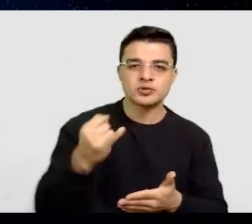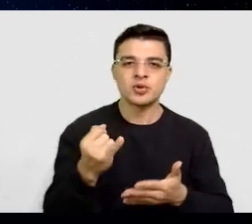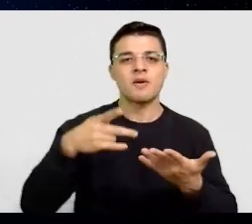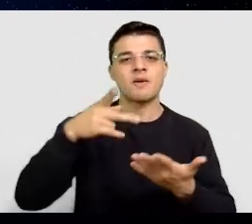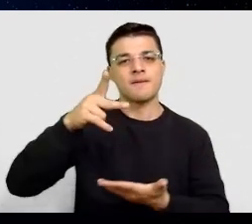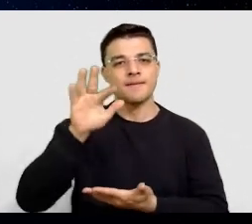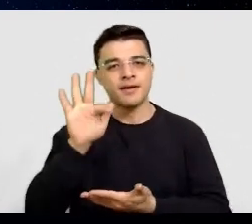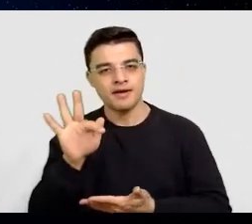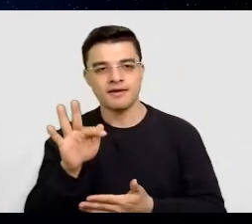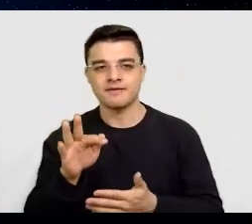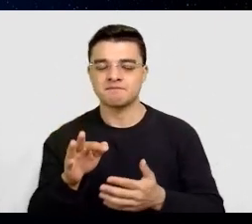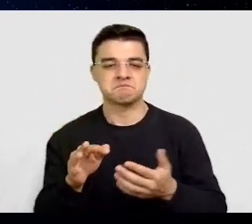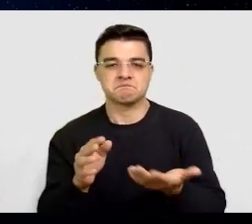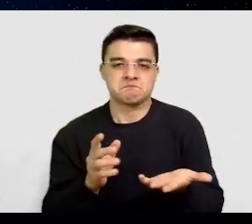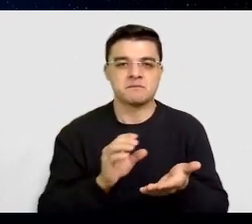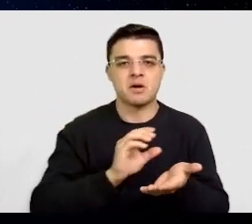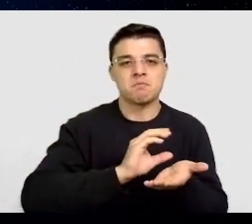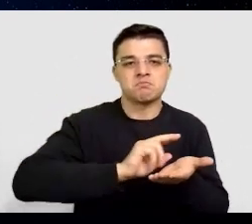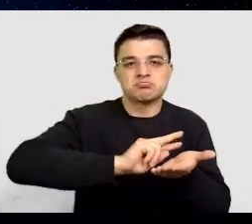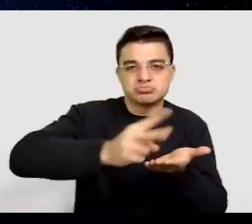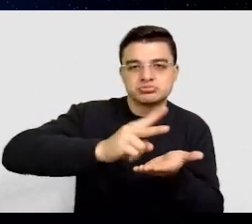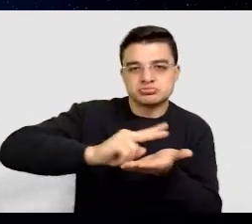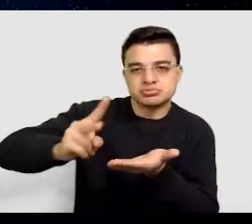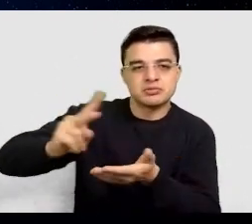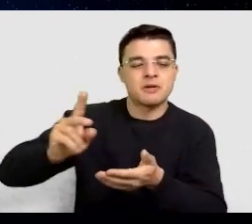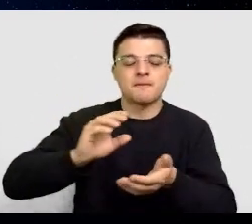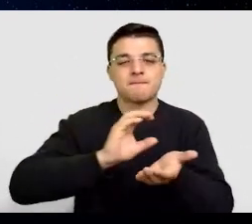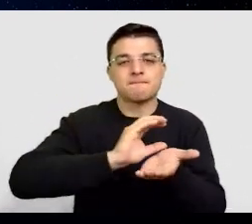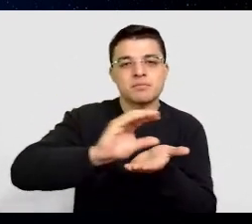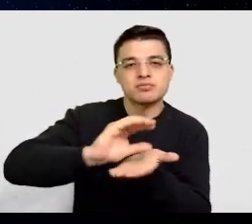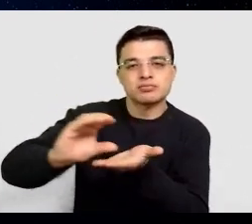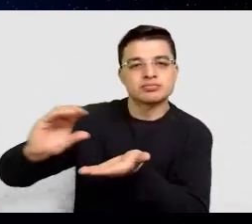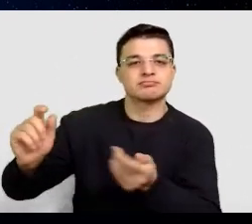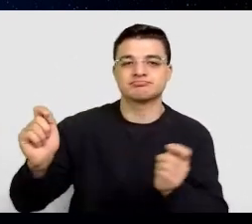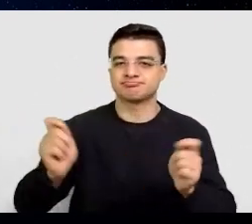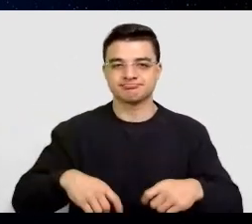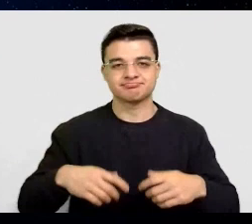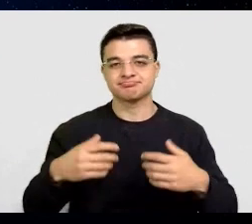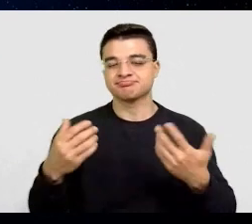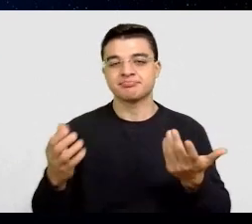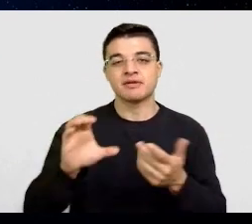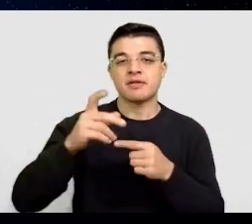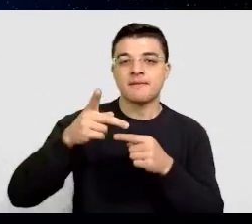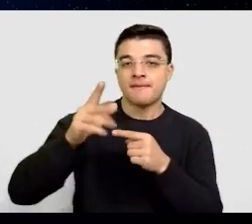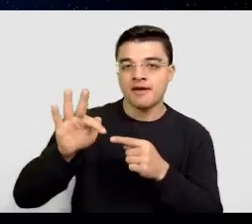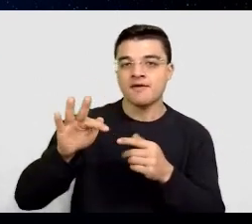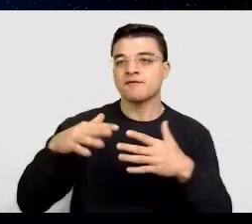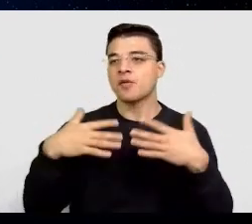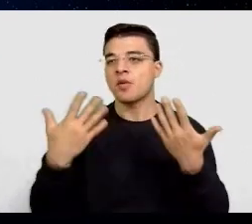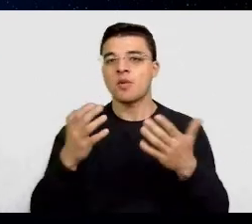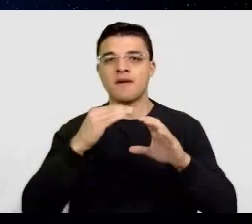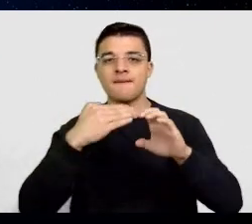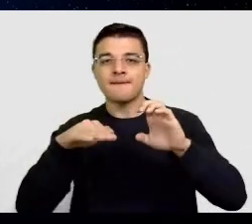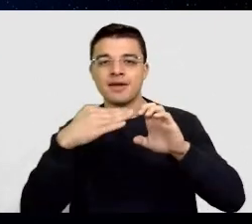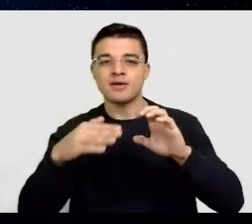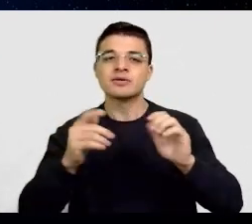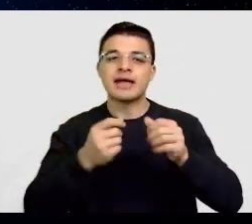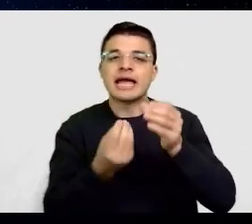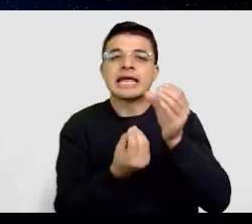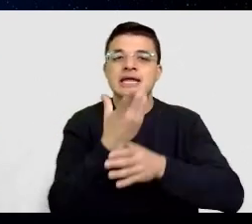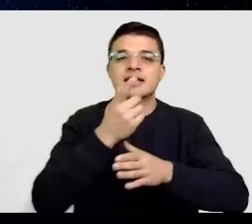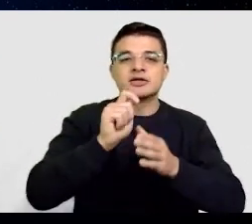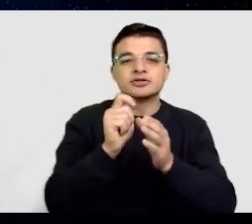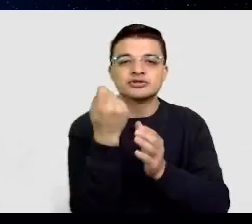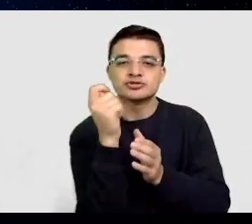isso com, né, informando ali uma chave Pix, seja um CPF, um e-mail, uma chave aleatória. Mas também